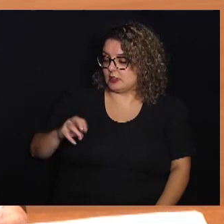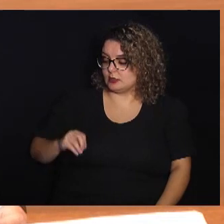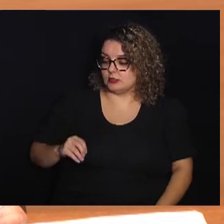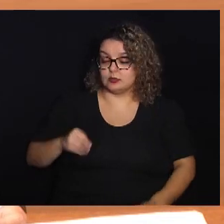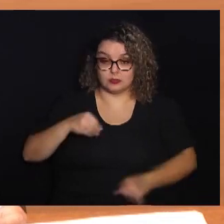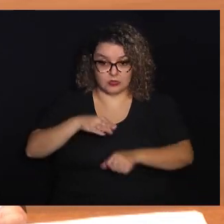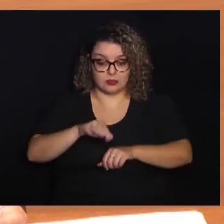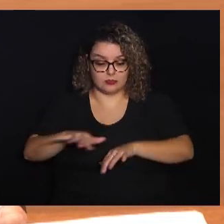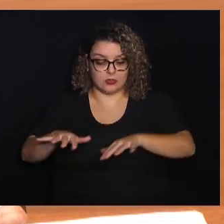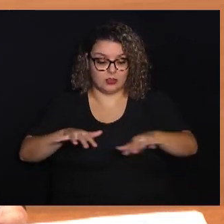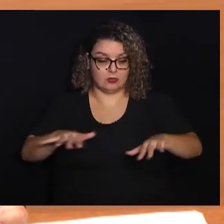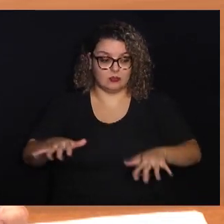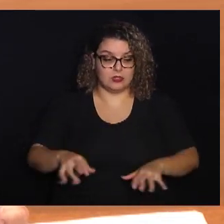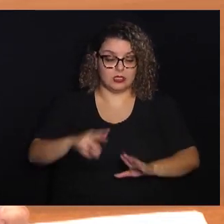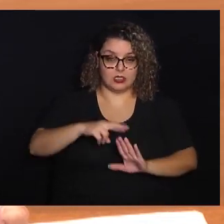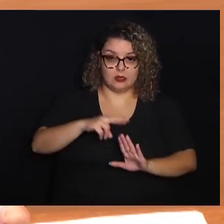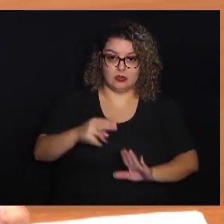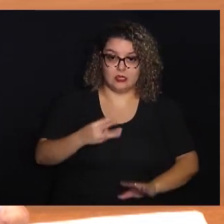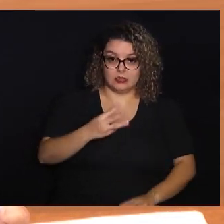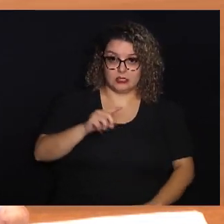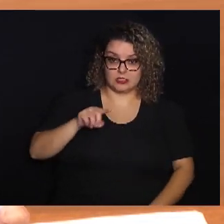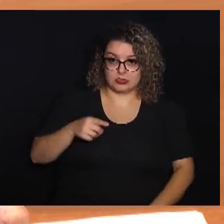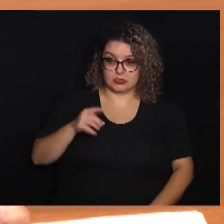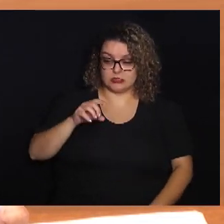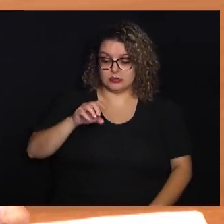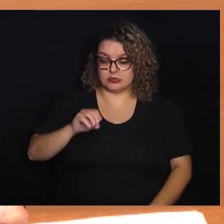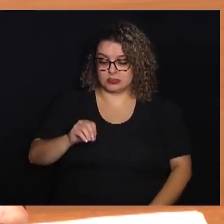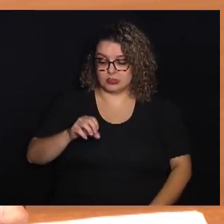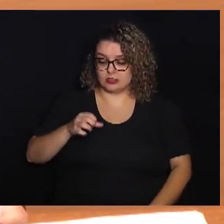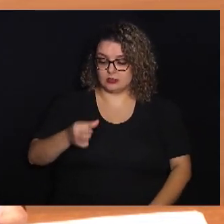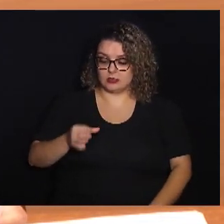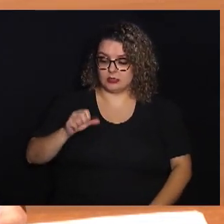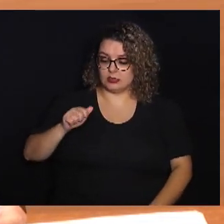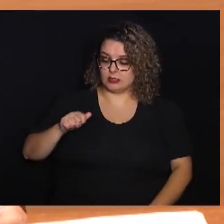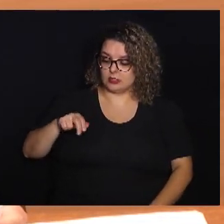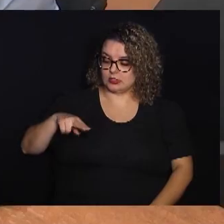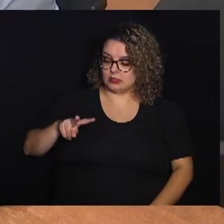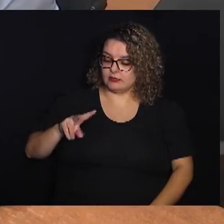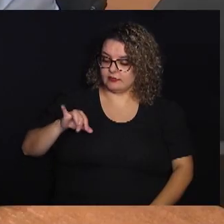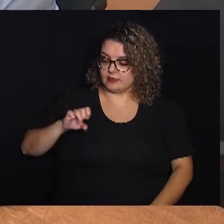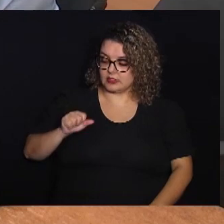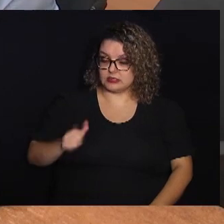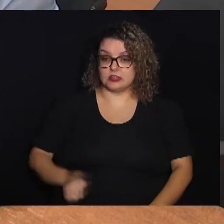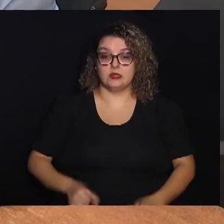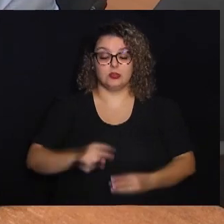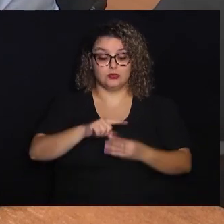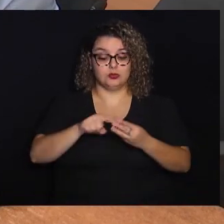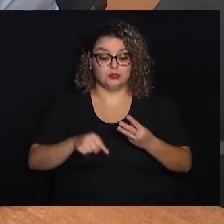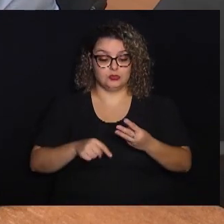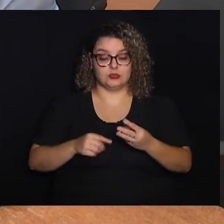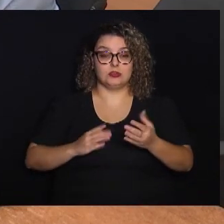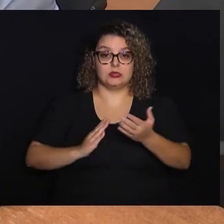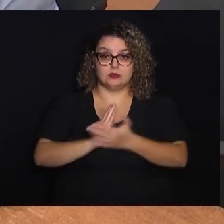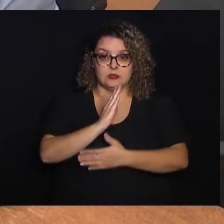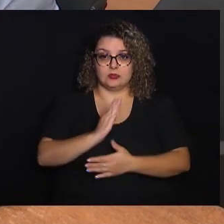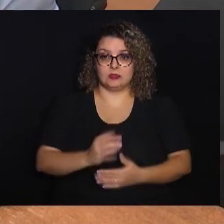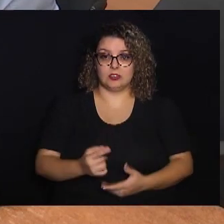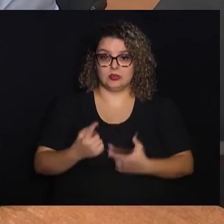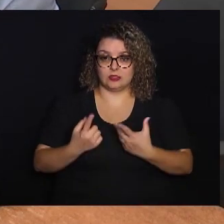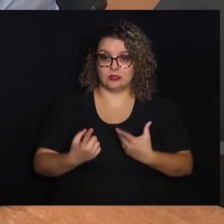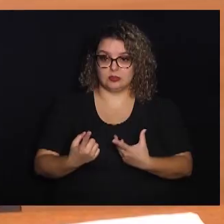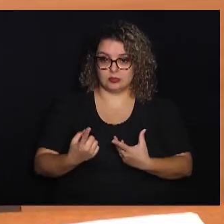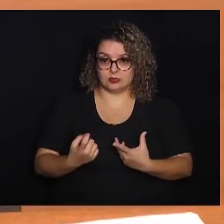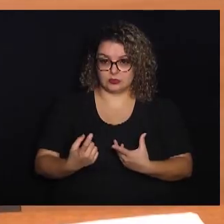devido encaminhamento nos termos da resolução 306 da Anvisa os três projetos foram aprovados por